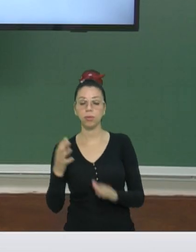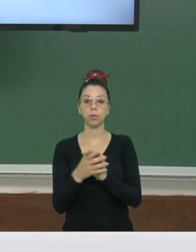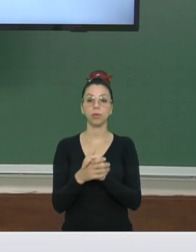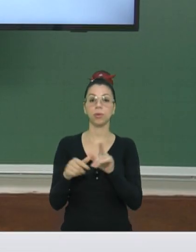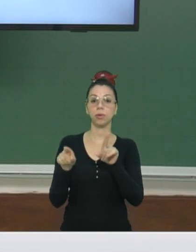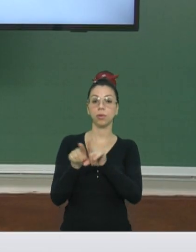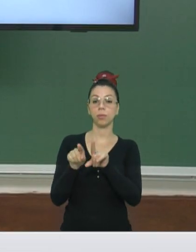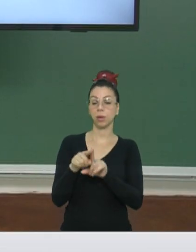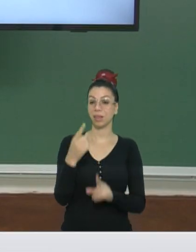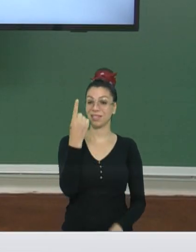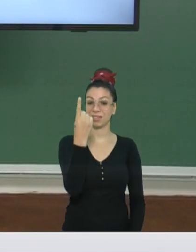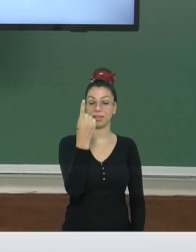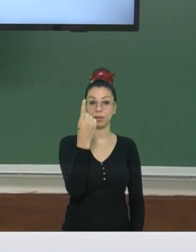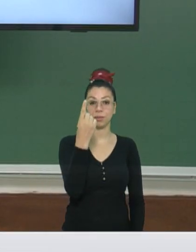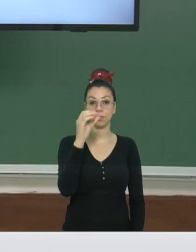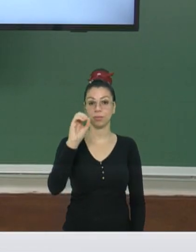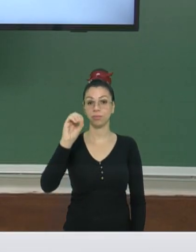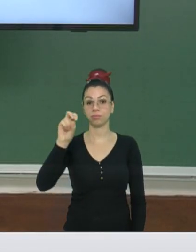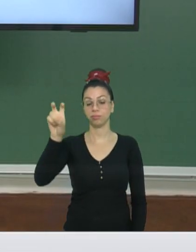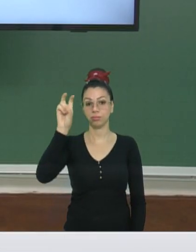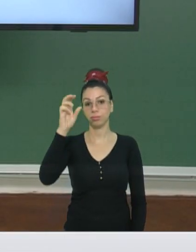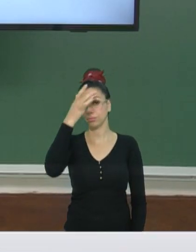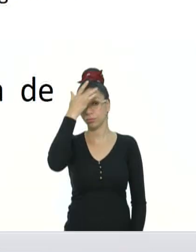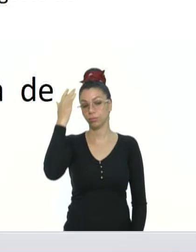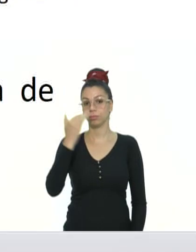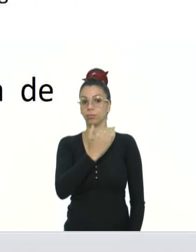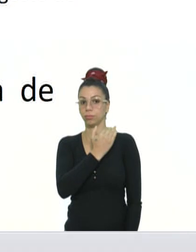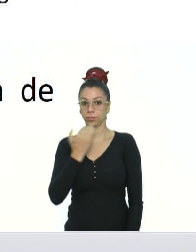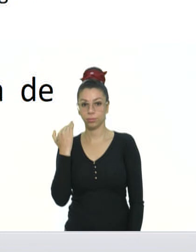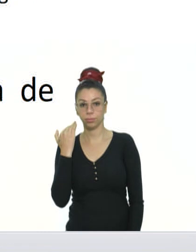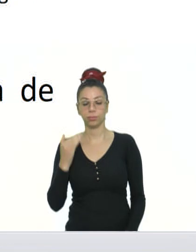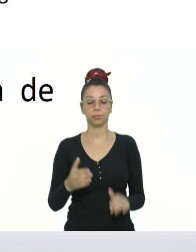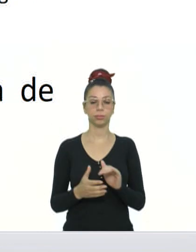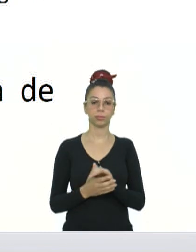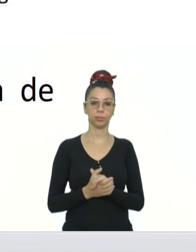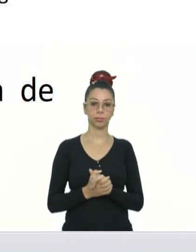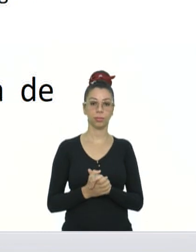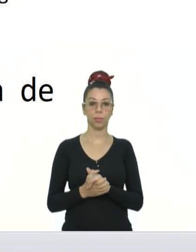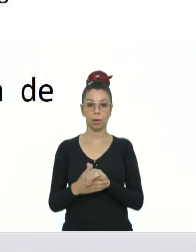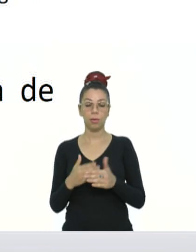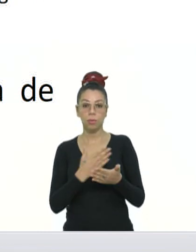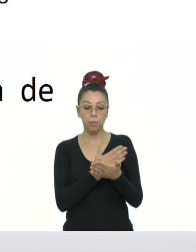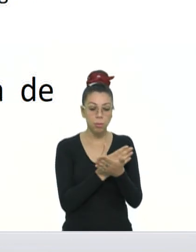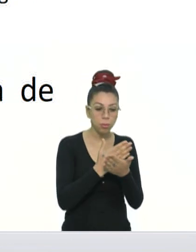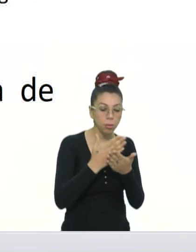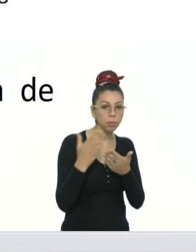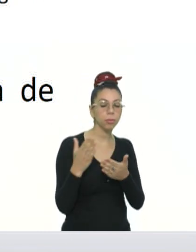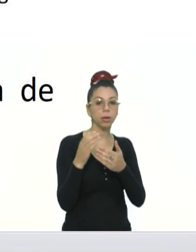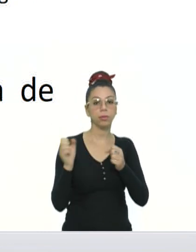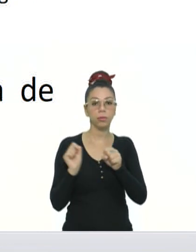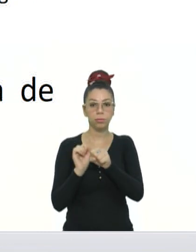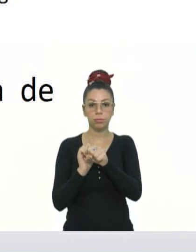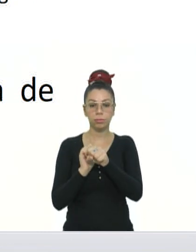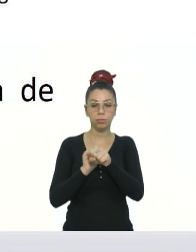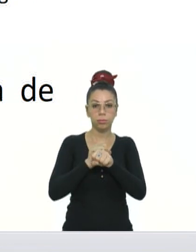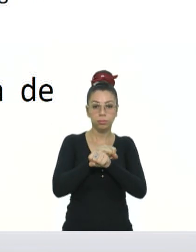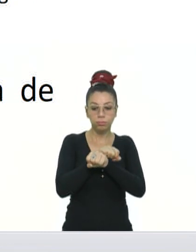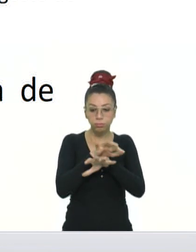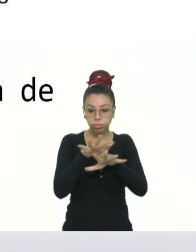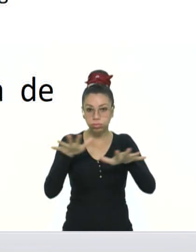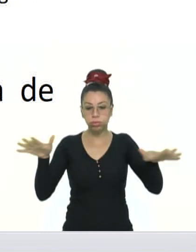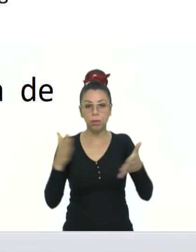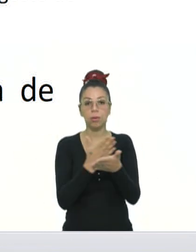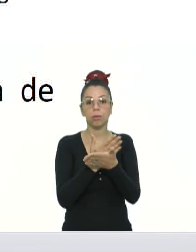105 óbitos no Paraná. Desde o início desse ciclo epidemiológico que começou em agosto